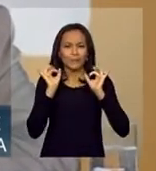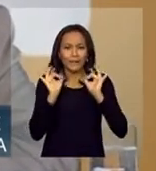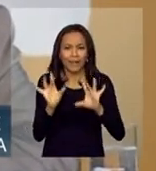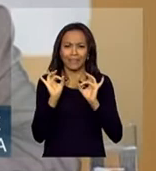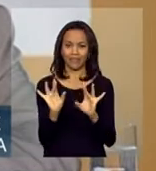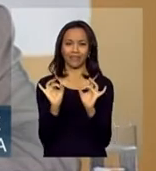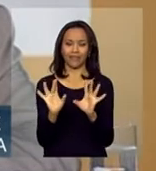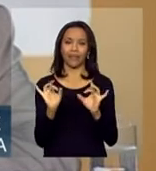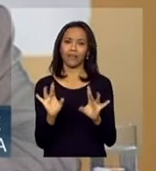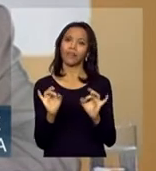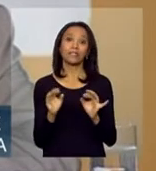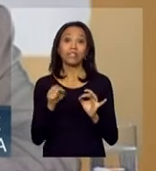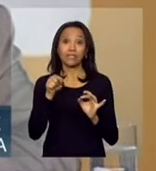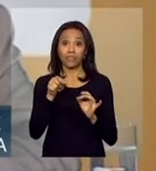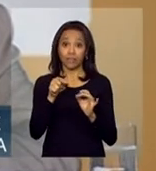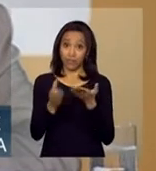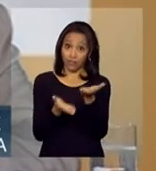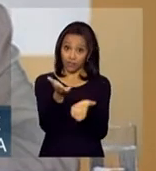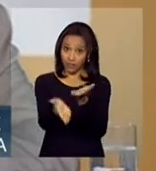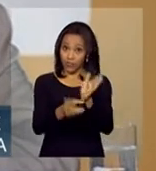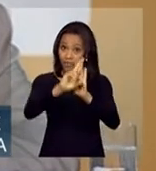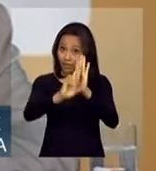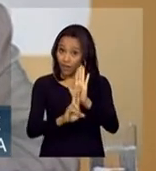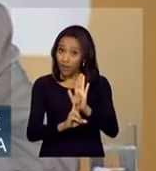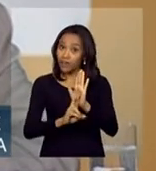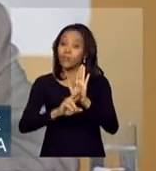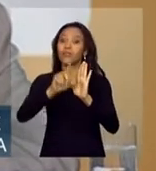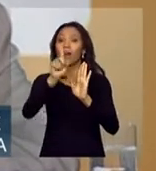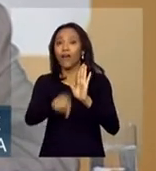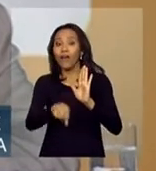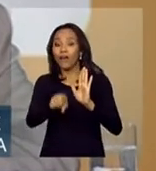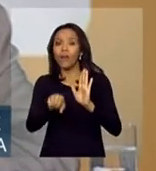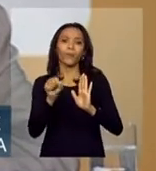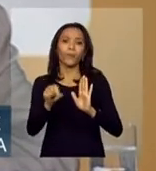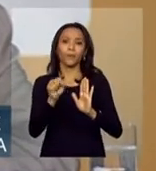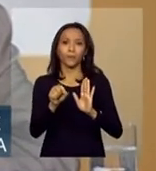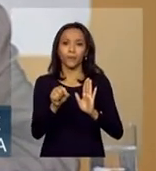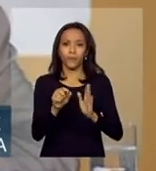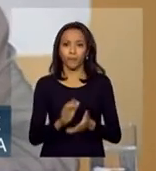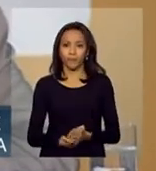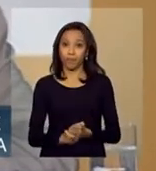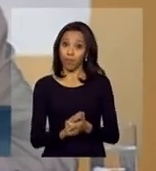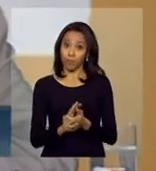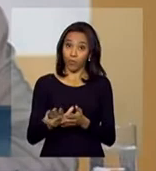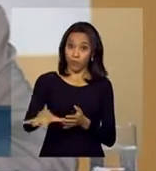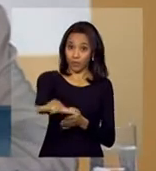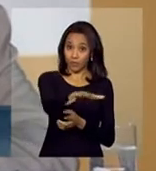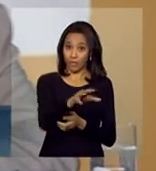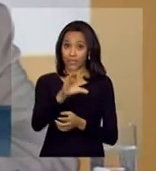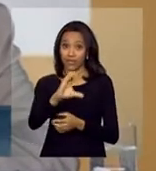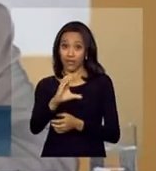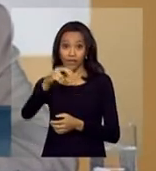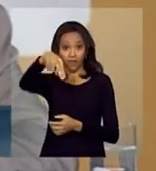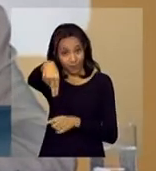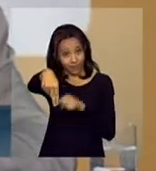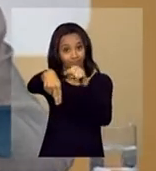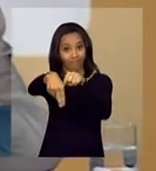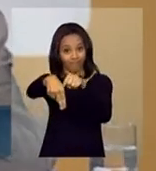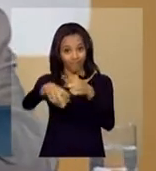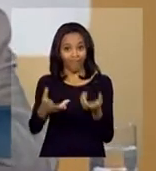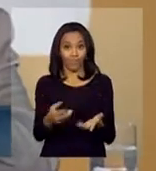né, regulamentar é mais. Os índices são consolidados por área de prestação, por CN. Então, não tem